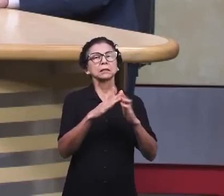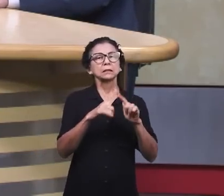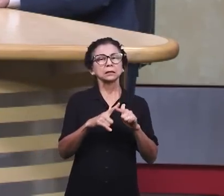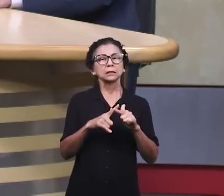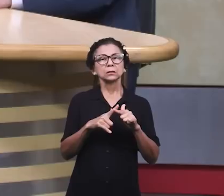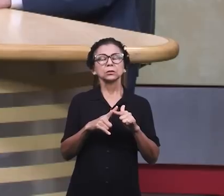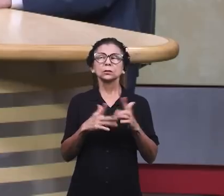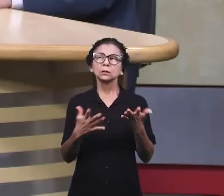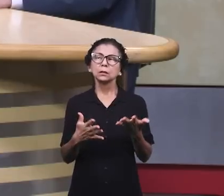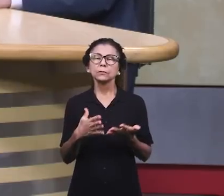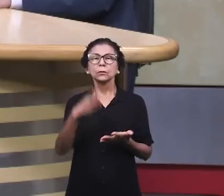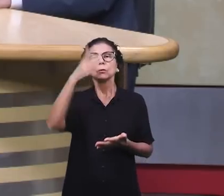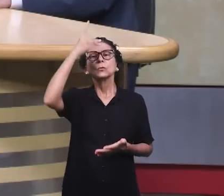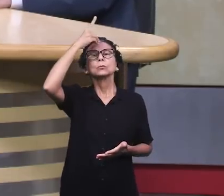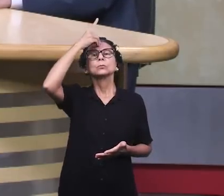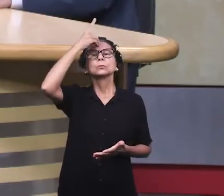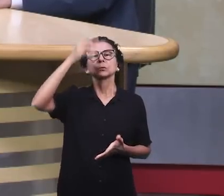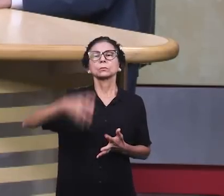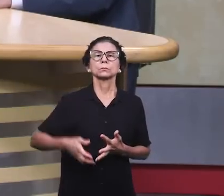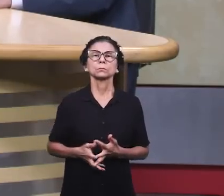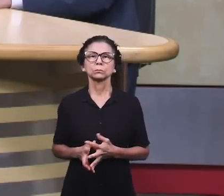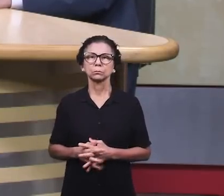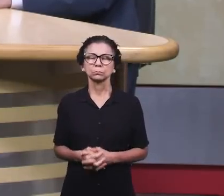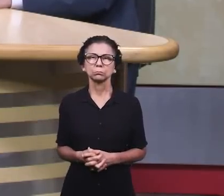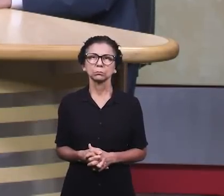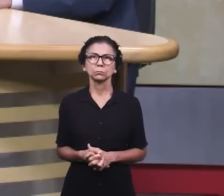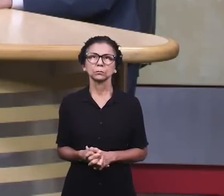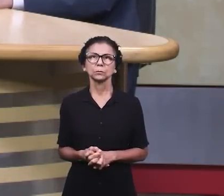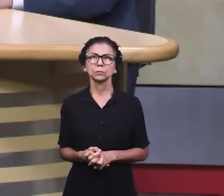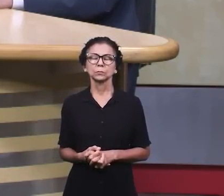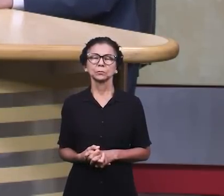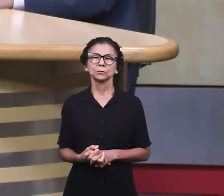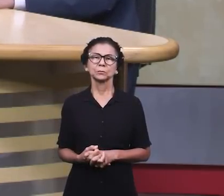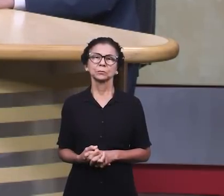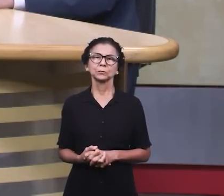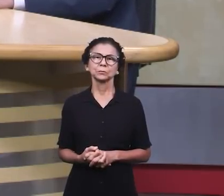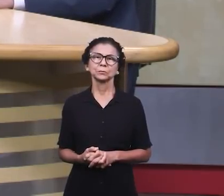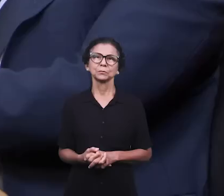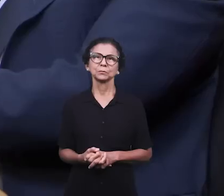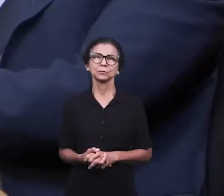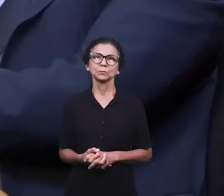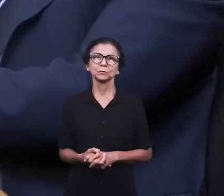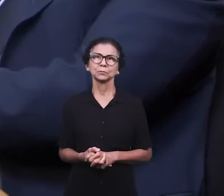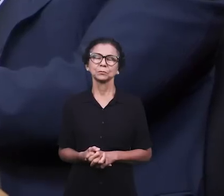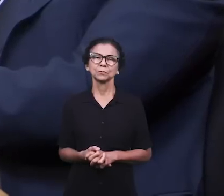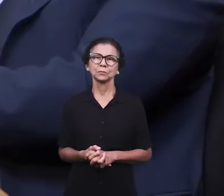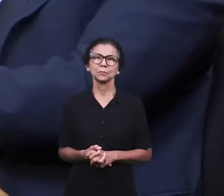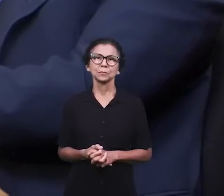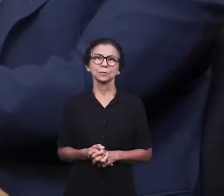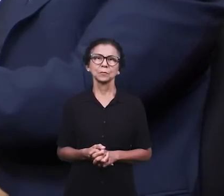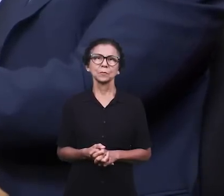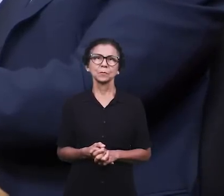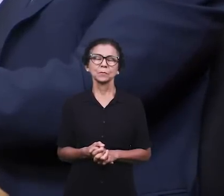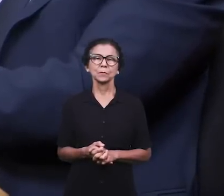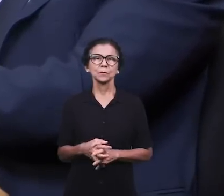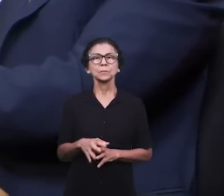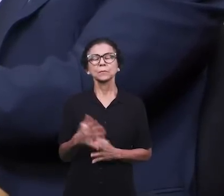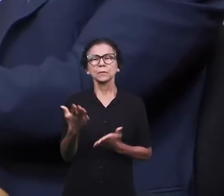Um dom. O senhor disse, vai entrar um jovem, e esse jovem, ele pegou a moto, foi